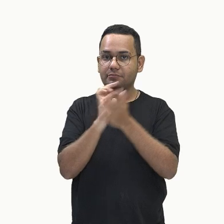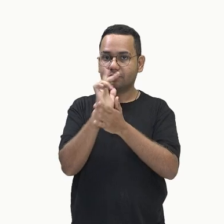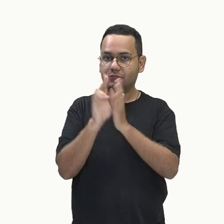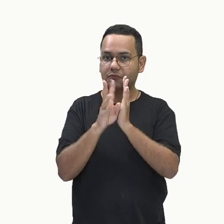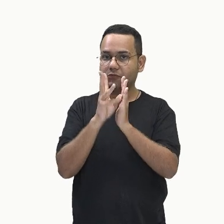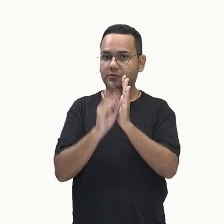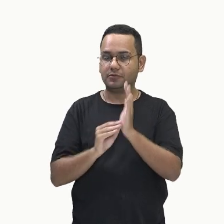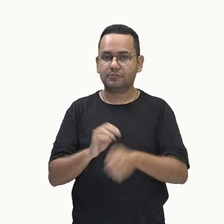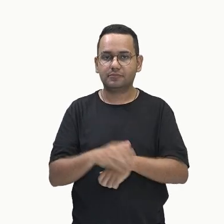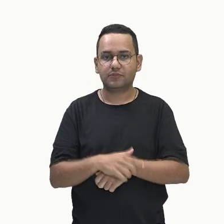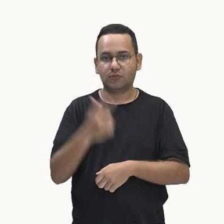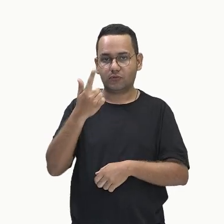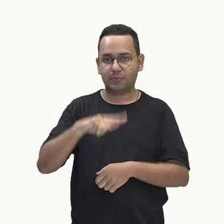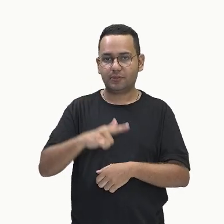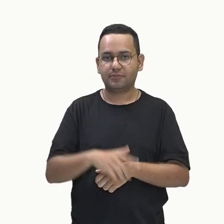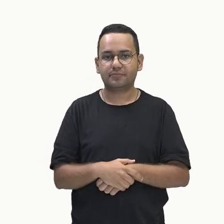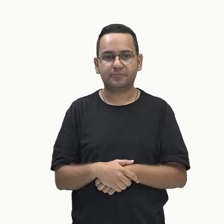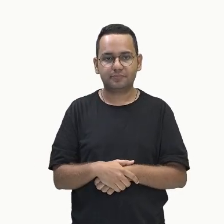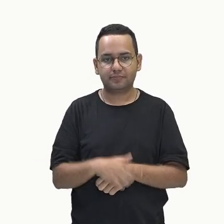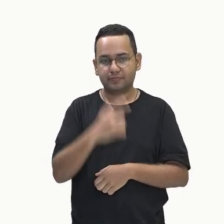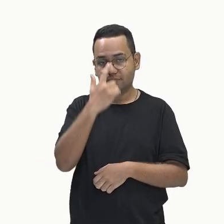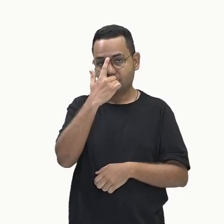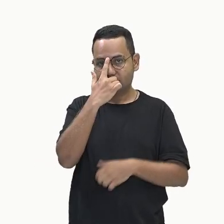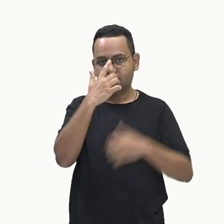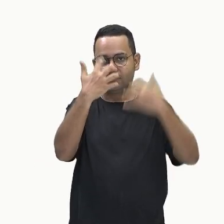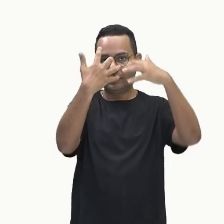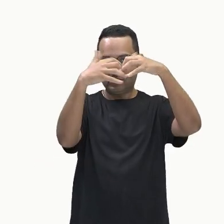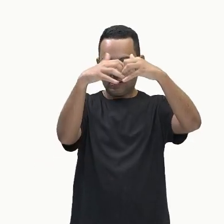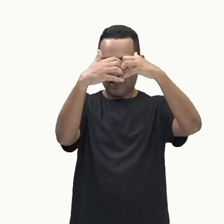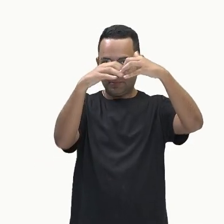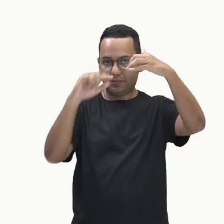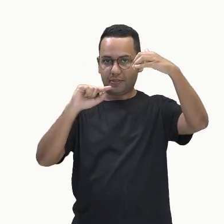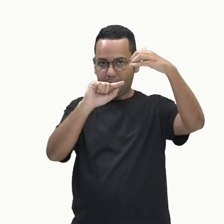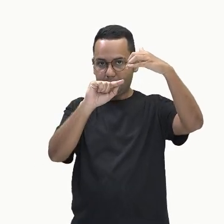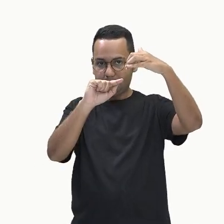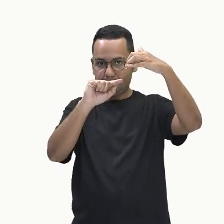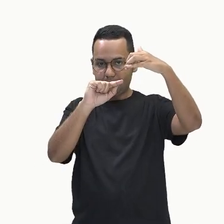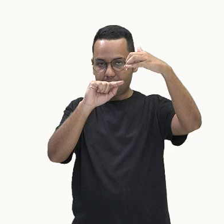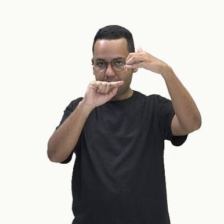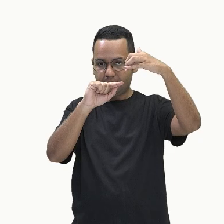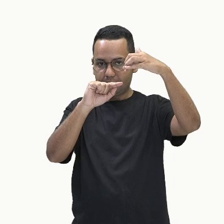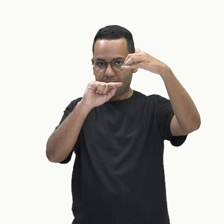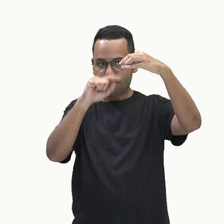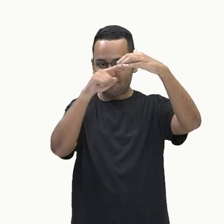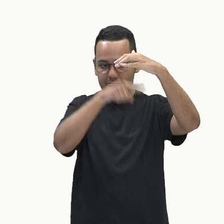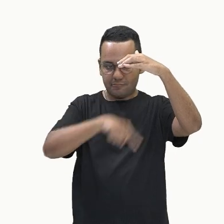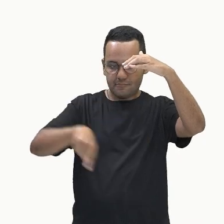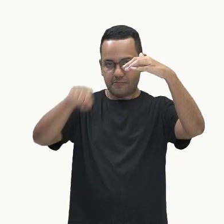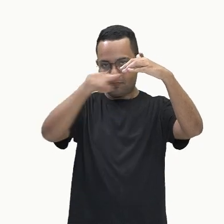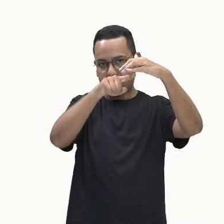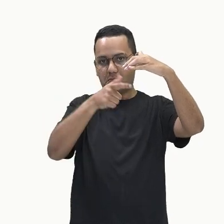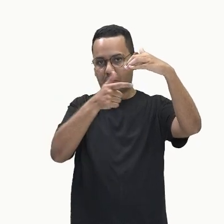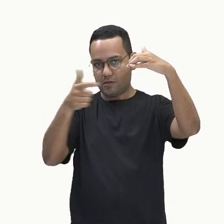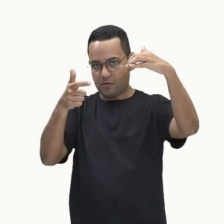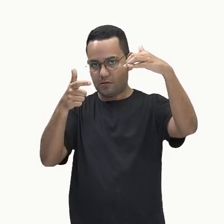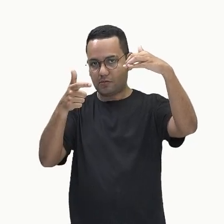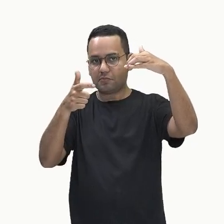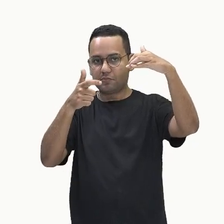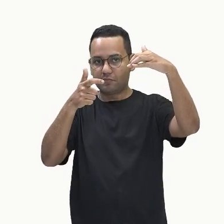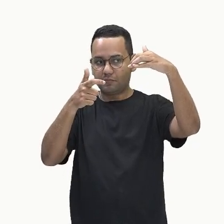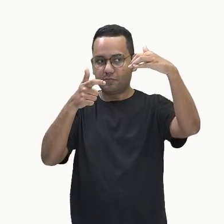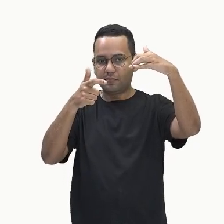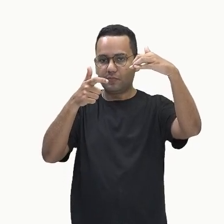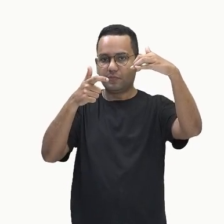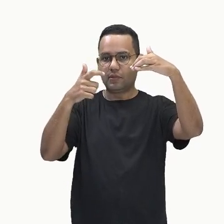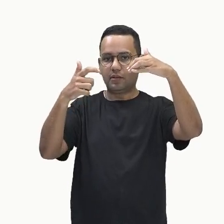recapitular. O cérebro é a maior parte do nosso encéfalo,